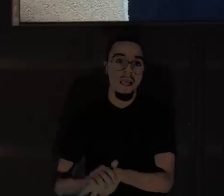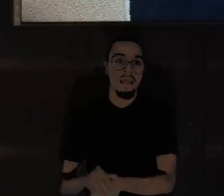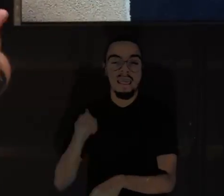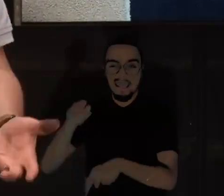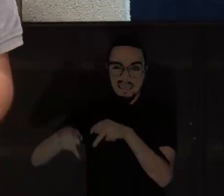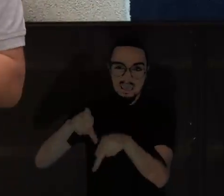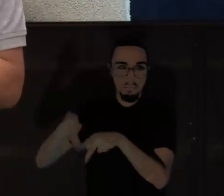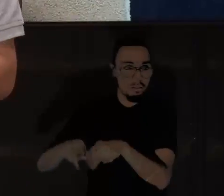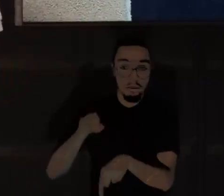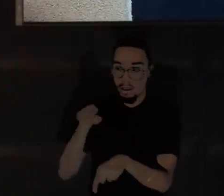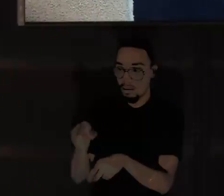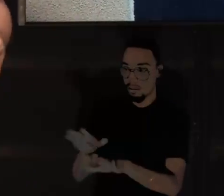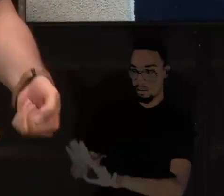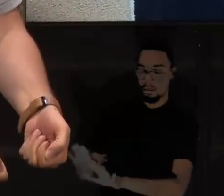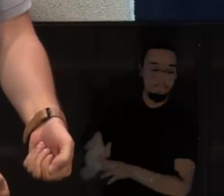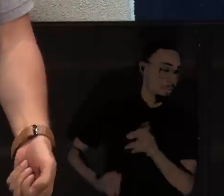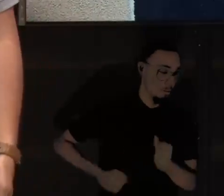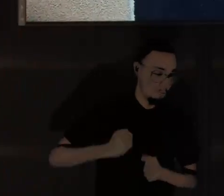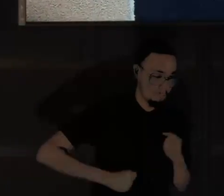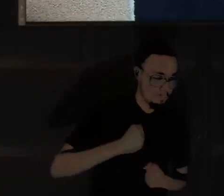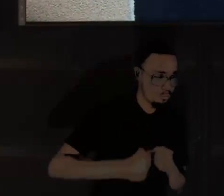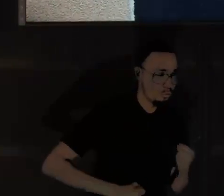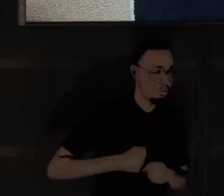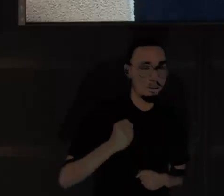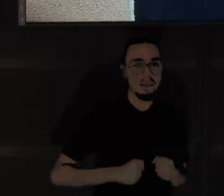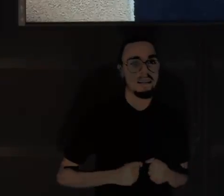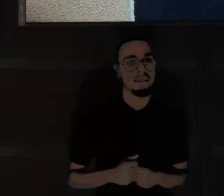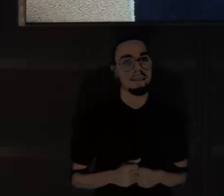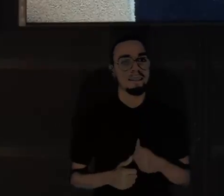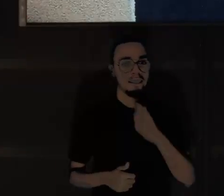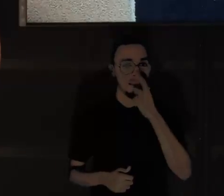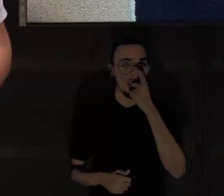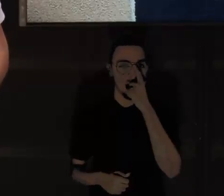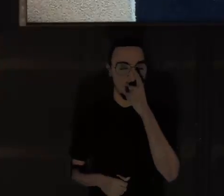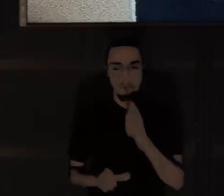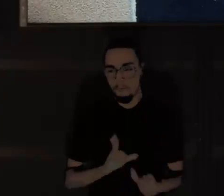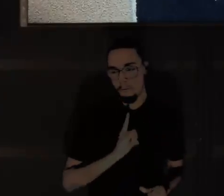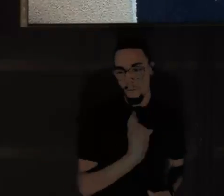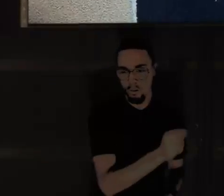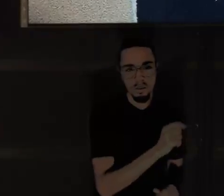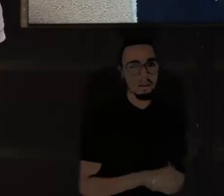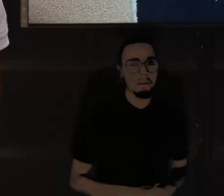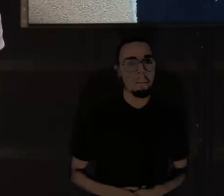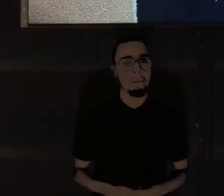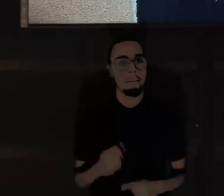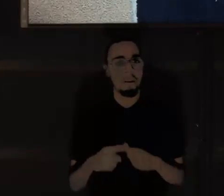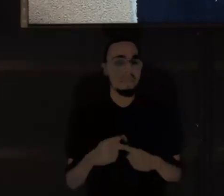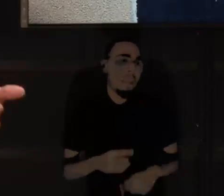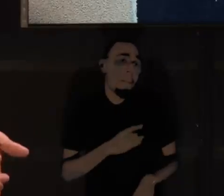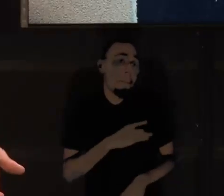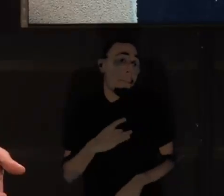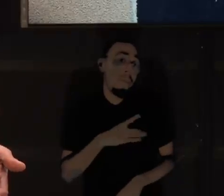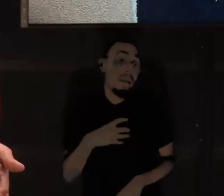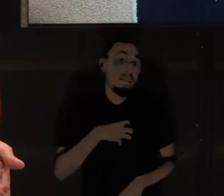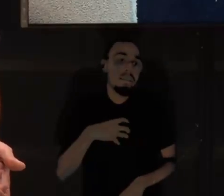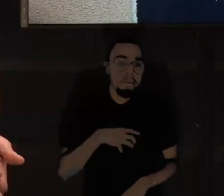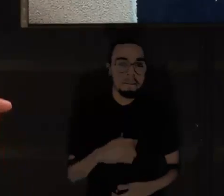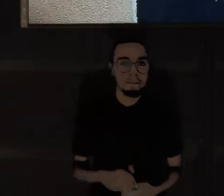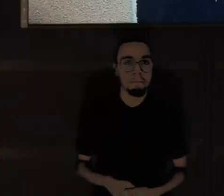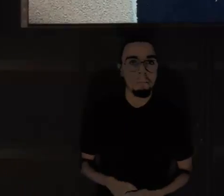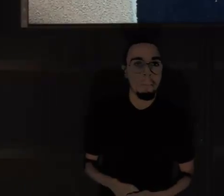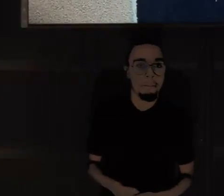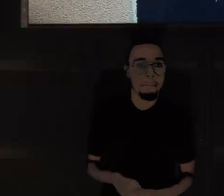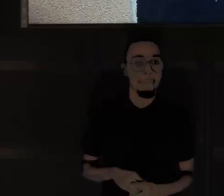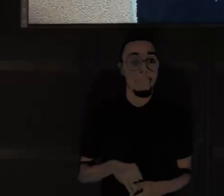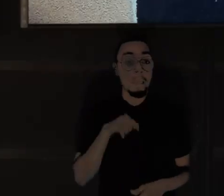combates, ele estava malhando trigo no lagar, ele estava trabalhando, mas escondido. Ele estava produzindo o fruto do trabalho num